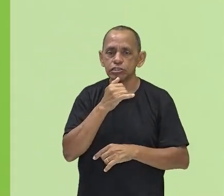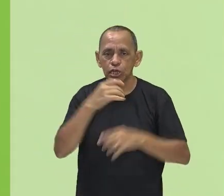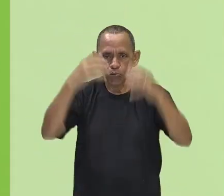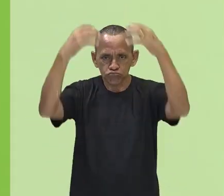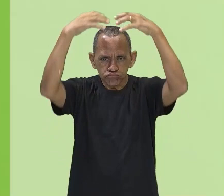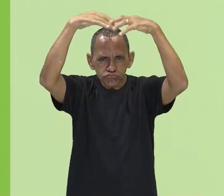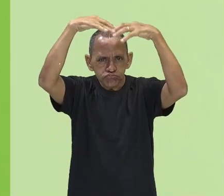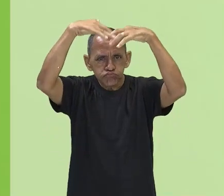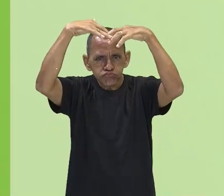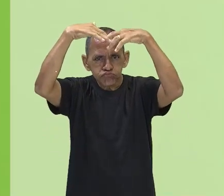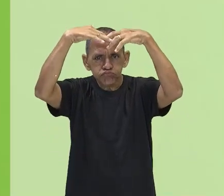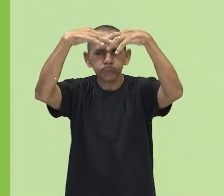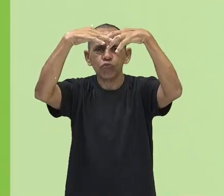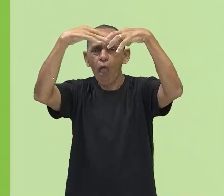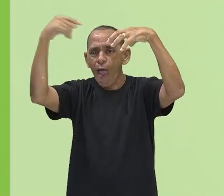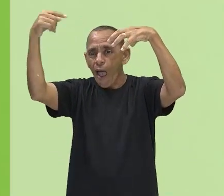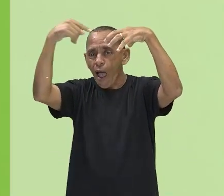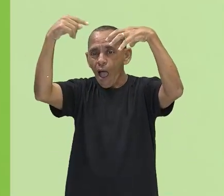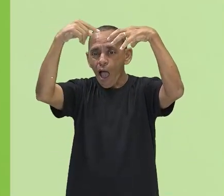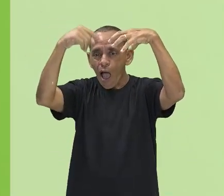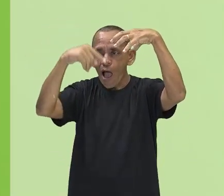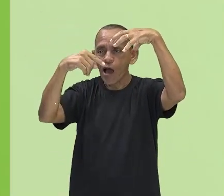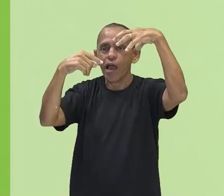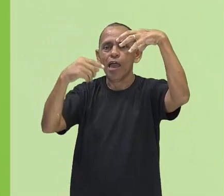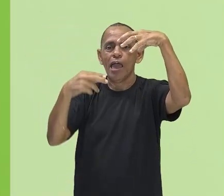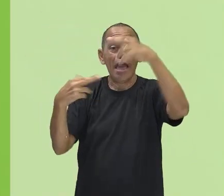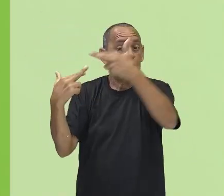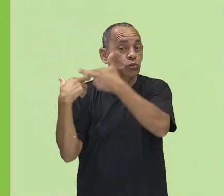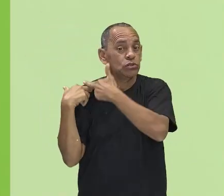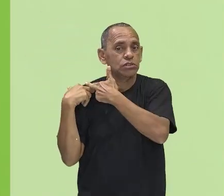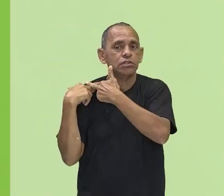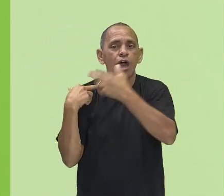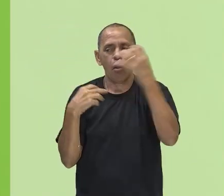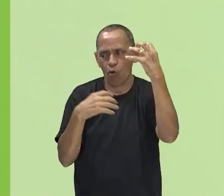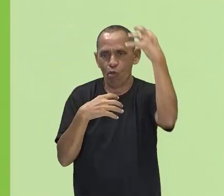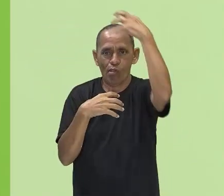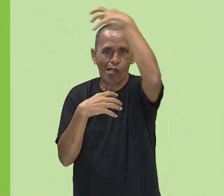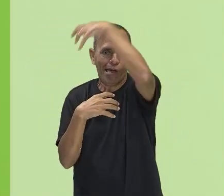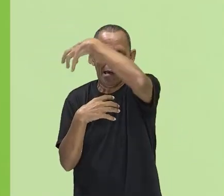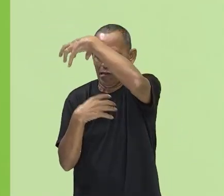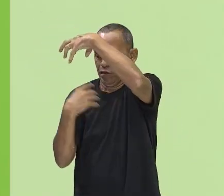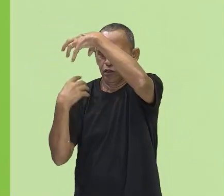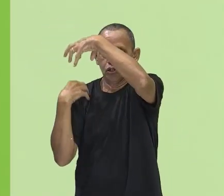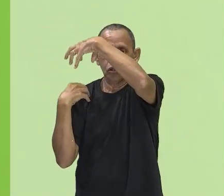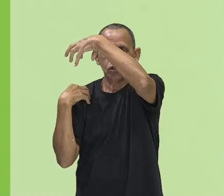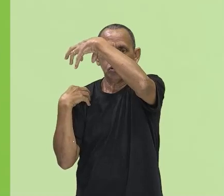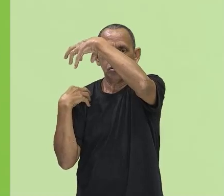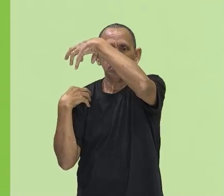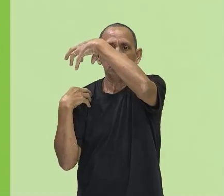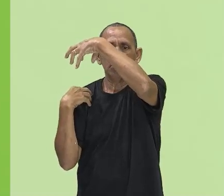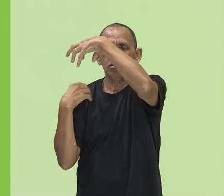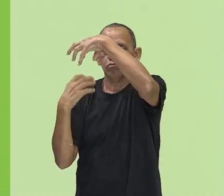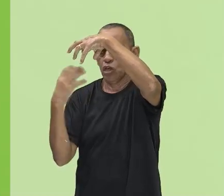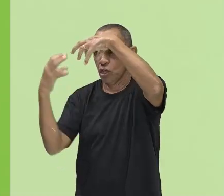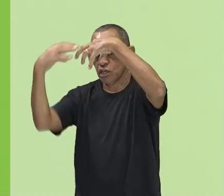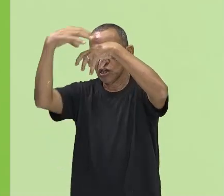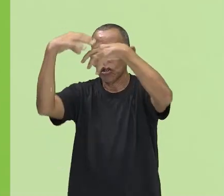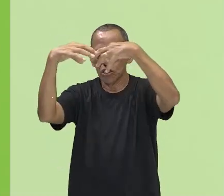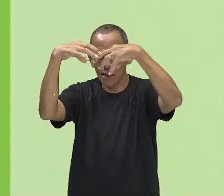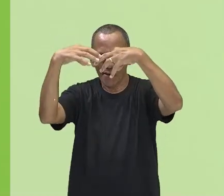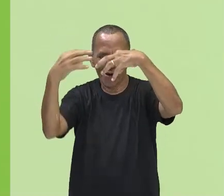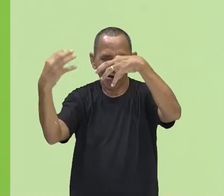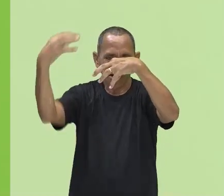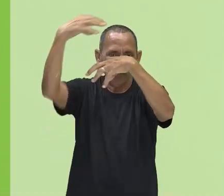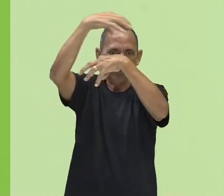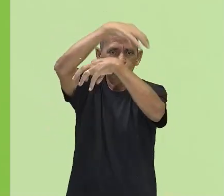certo? A formação da imagem do nosso olho, ela é invertida, mas no nosso cérebro nós temos a inversão dessa